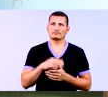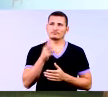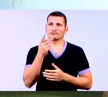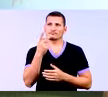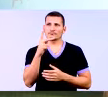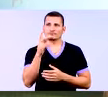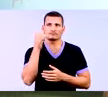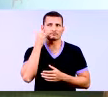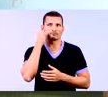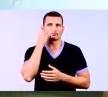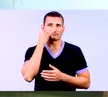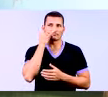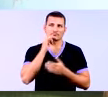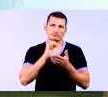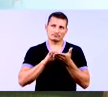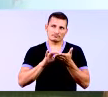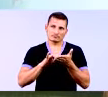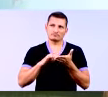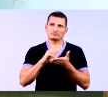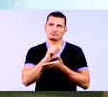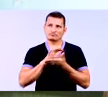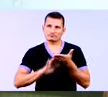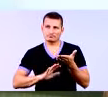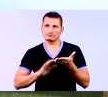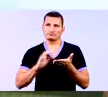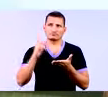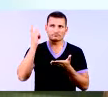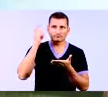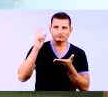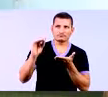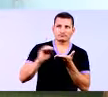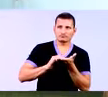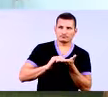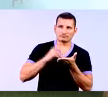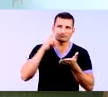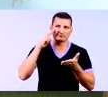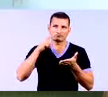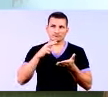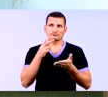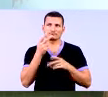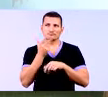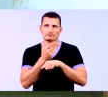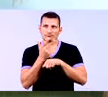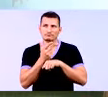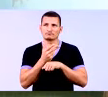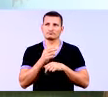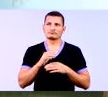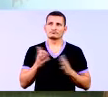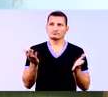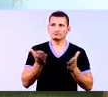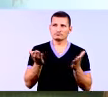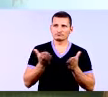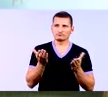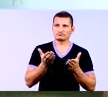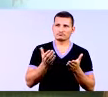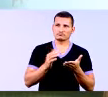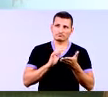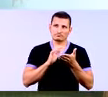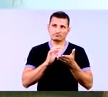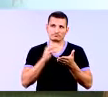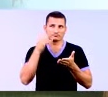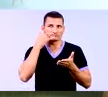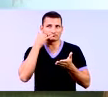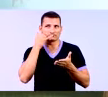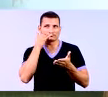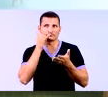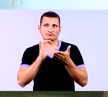Eu estou editando um texto, estou mandando mensagem, estou mandando uma foto, estou recebendo foto, estou vendo vídeo, né? Então, hoje, desses dispositivos móveis, a